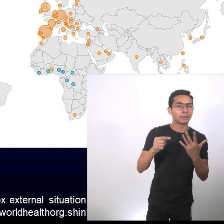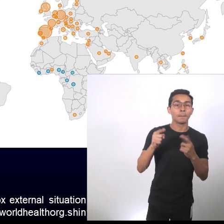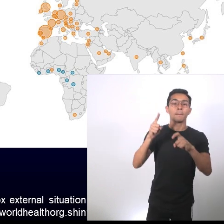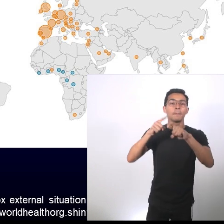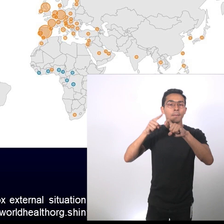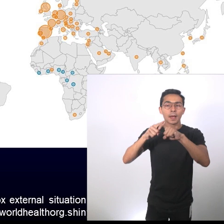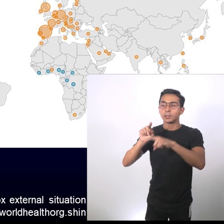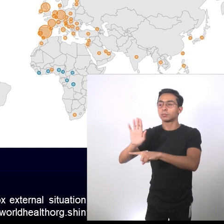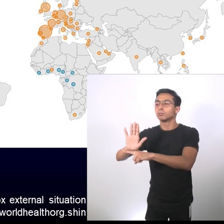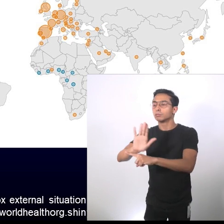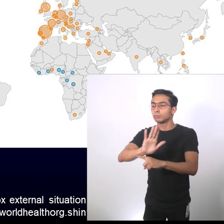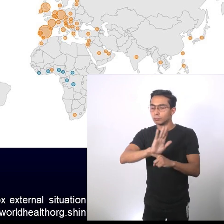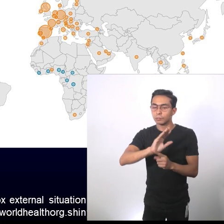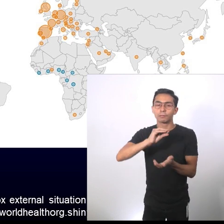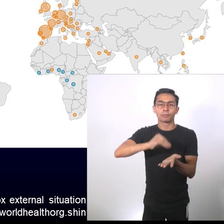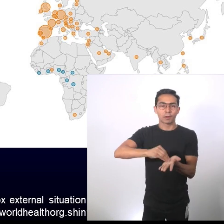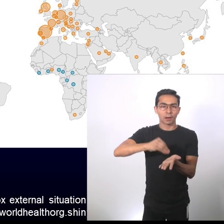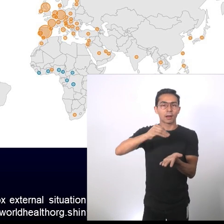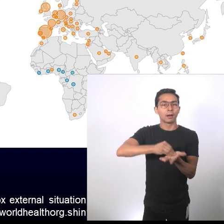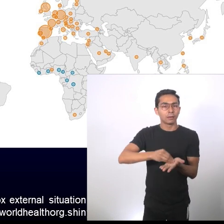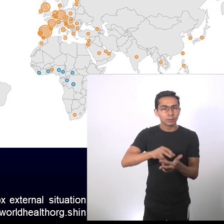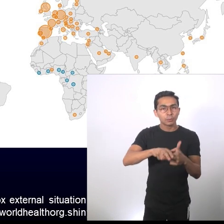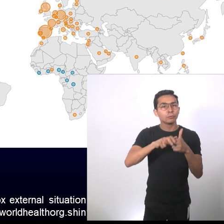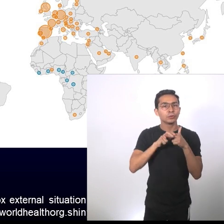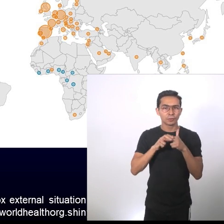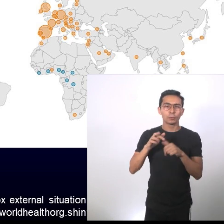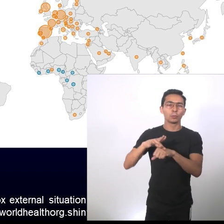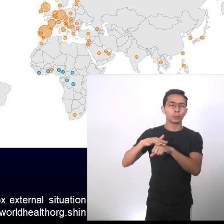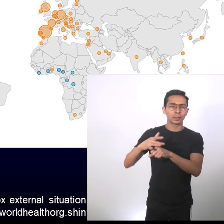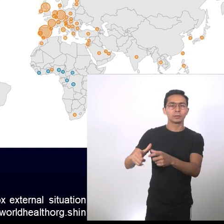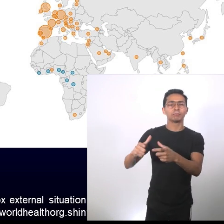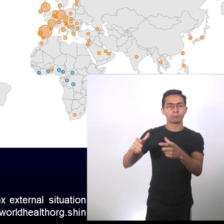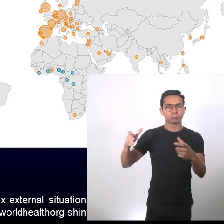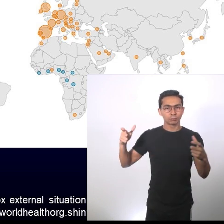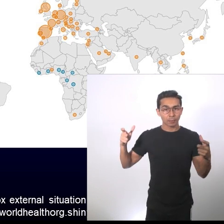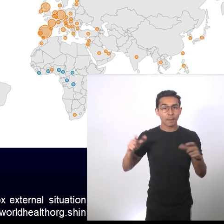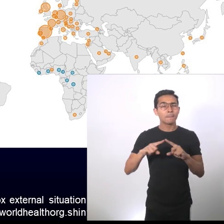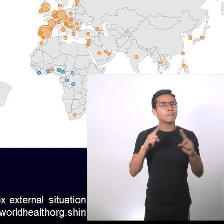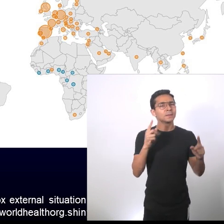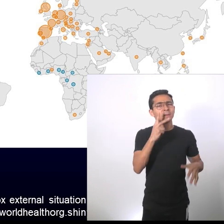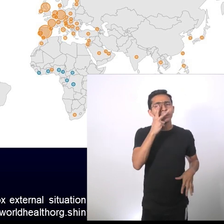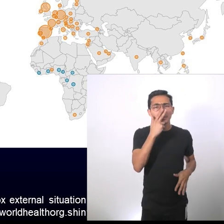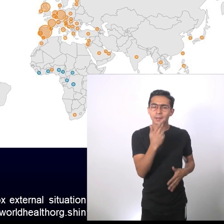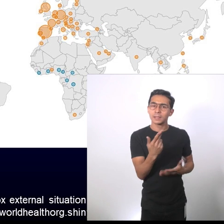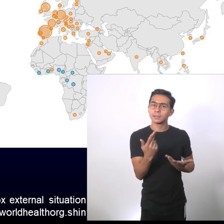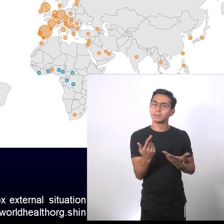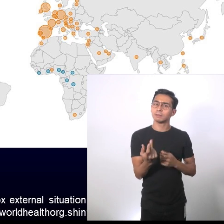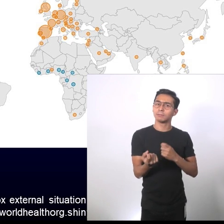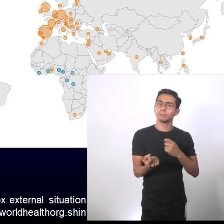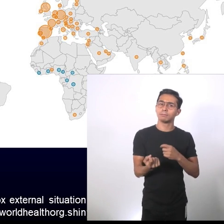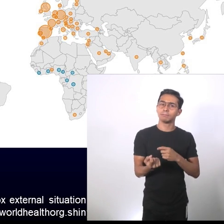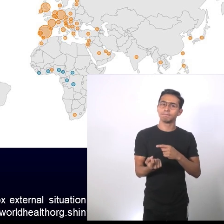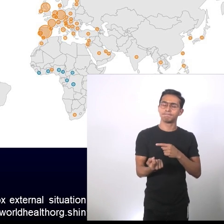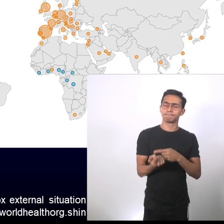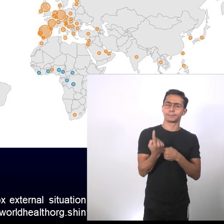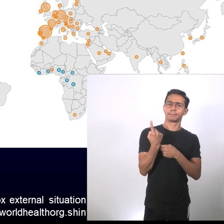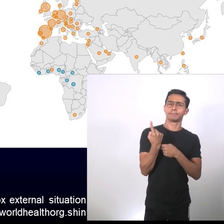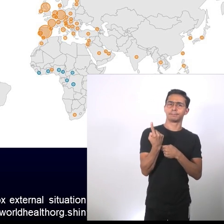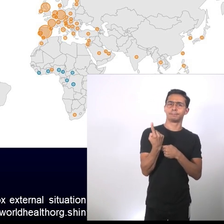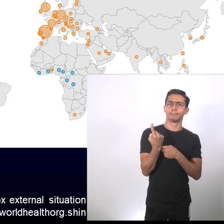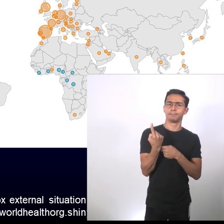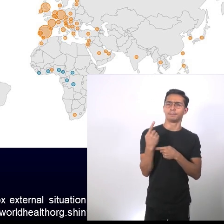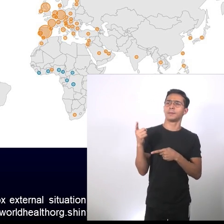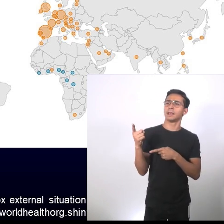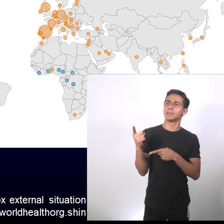esses dados, mas, mesmo assim, me parece muito díspare, né, esses números, para só serem justificados por características